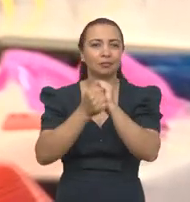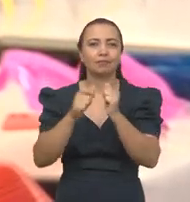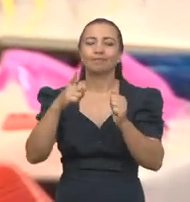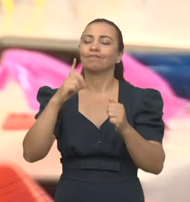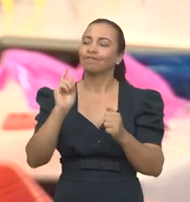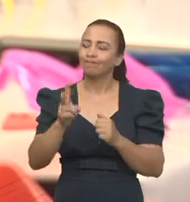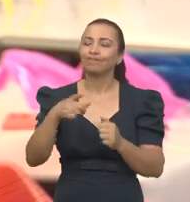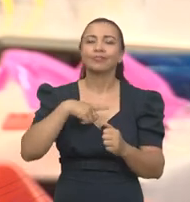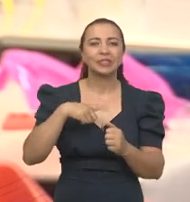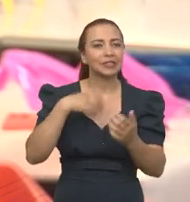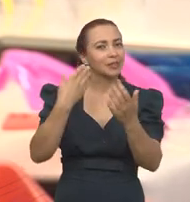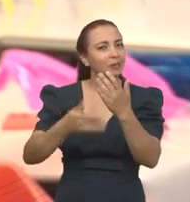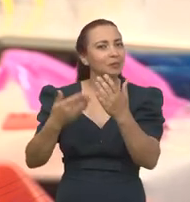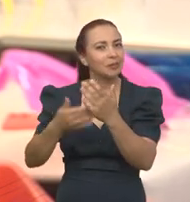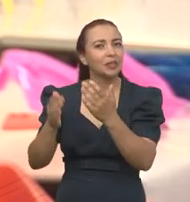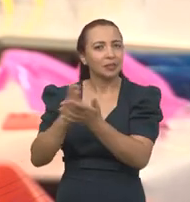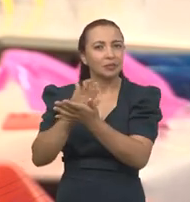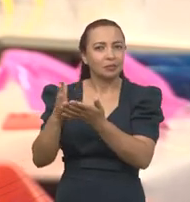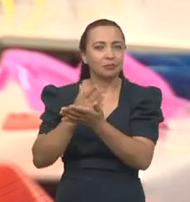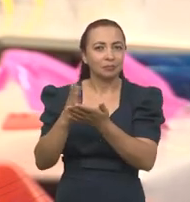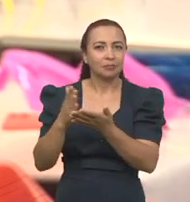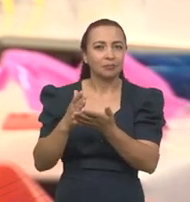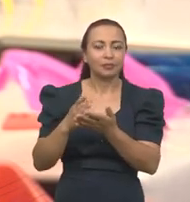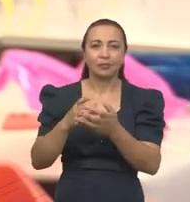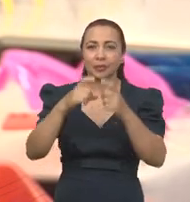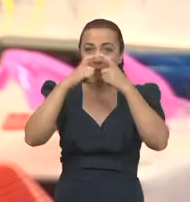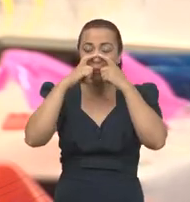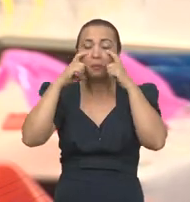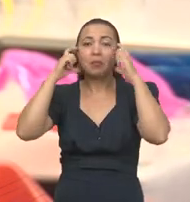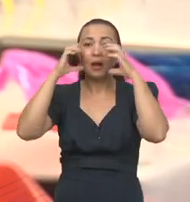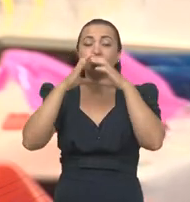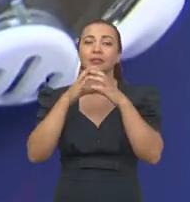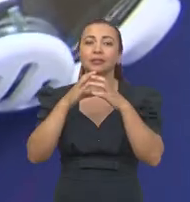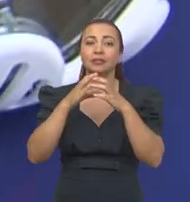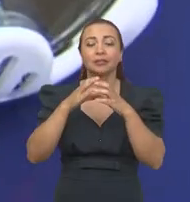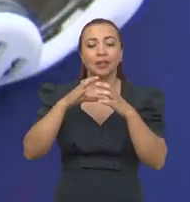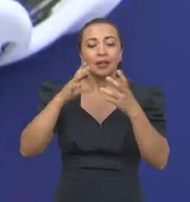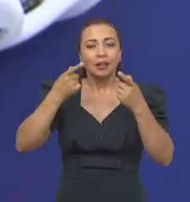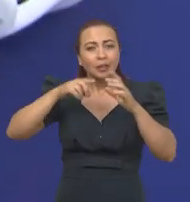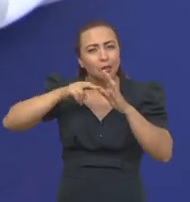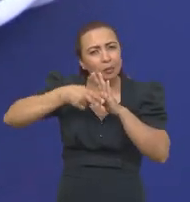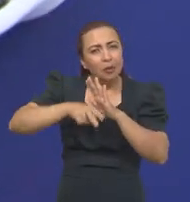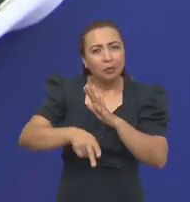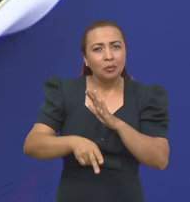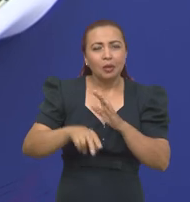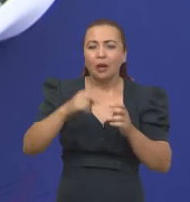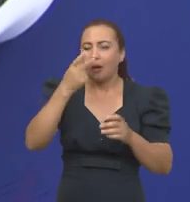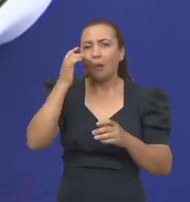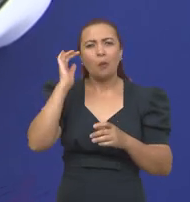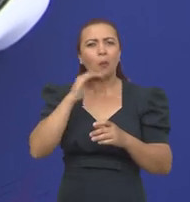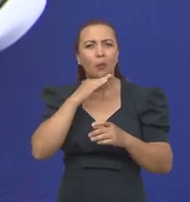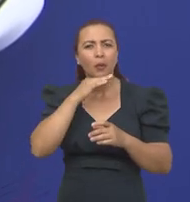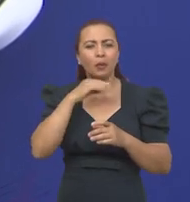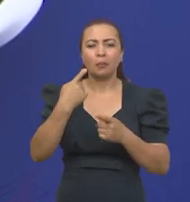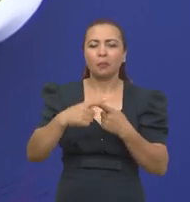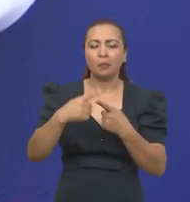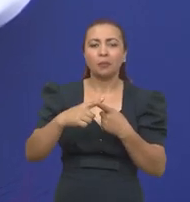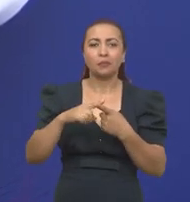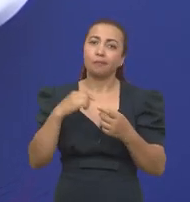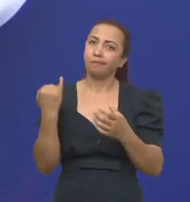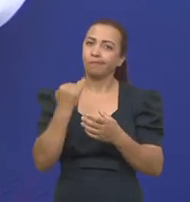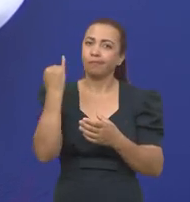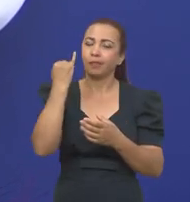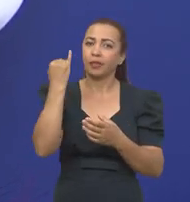tem desvantagens né no caso da máscara de mergulho uma das grandes desvantagens era ergonomia da máscara o que é algo significativo